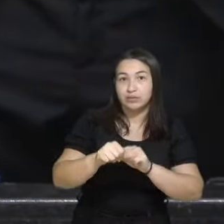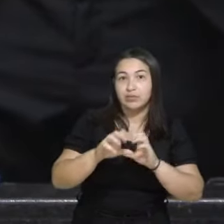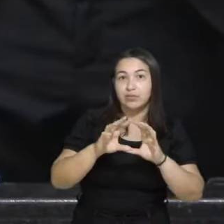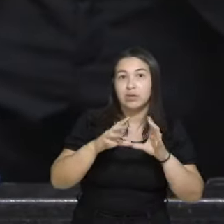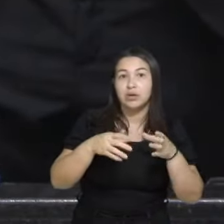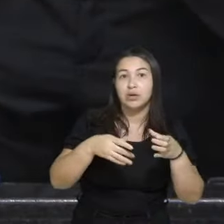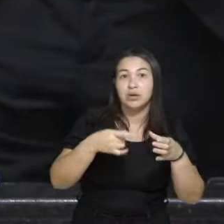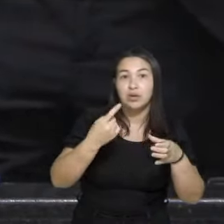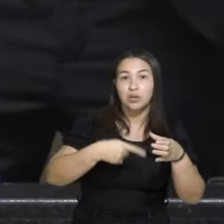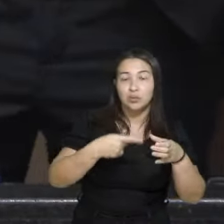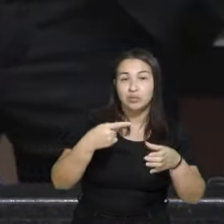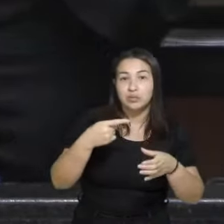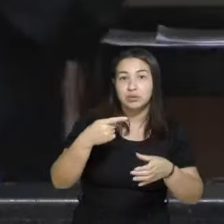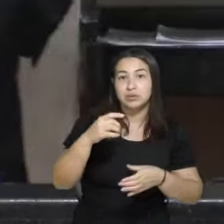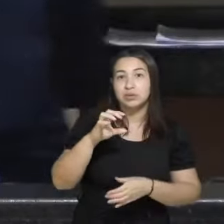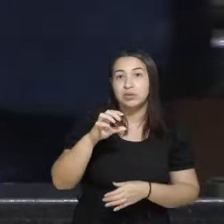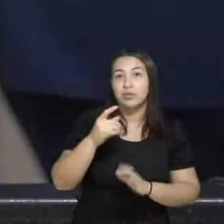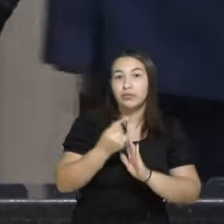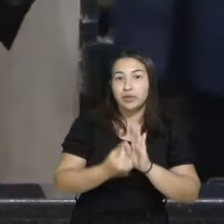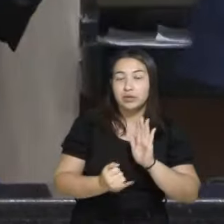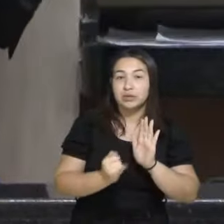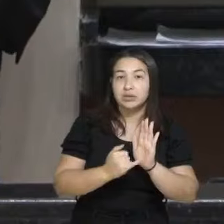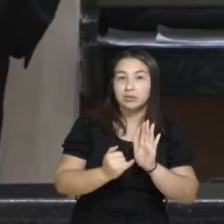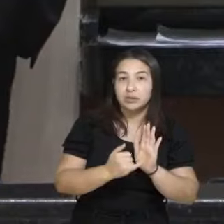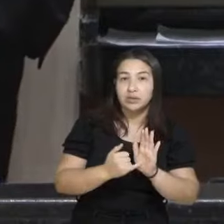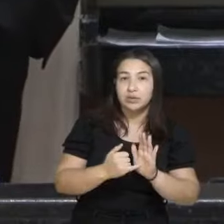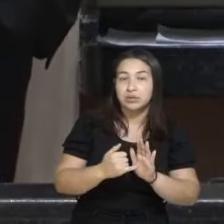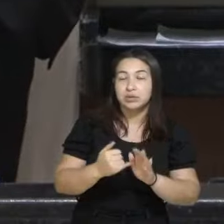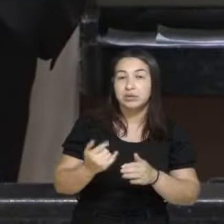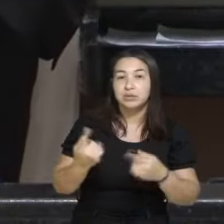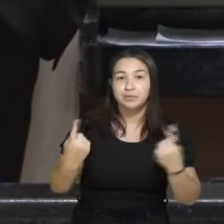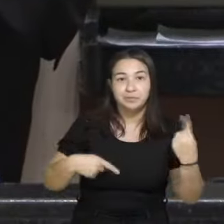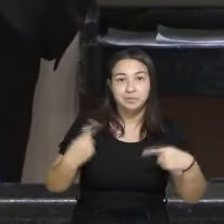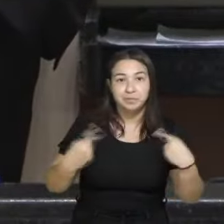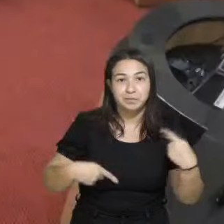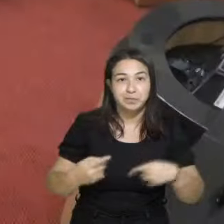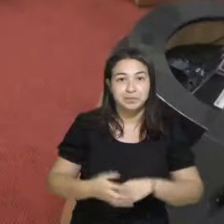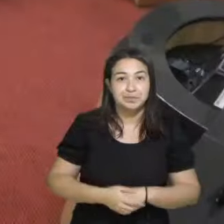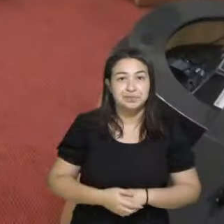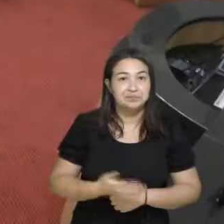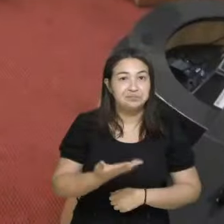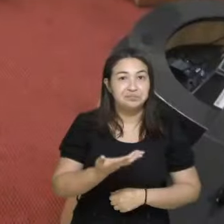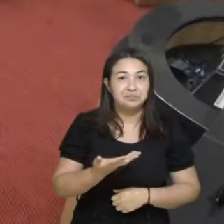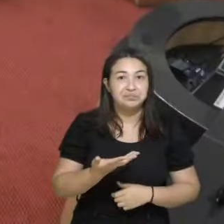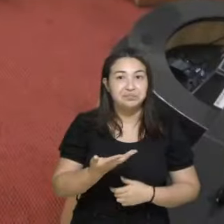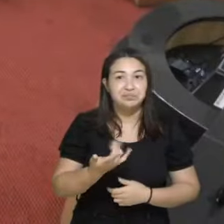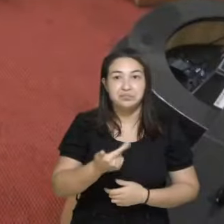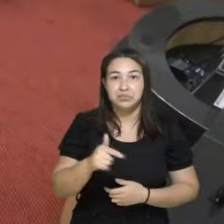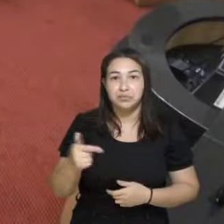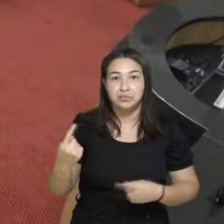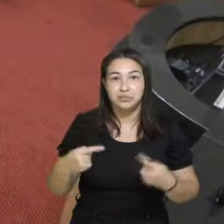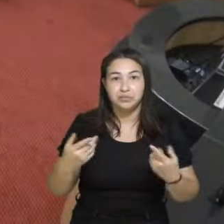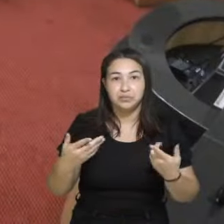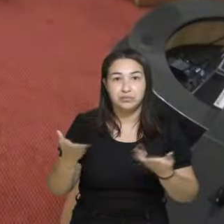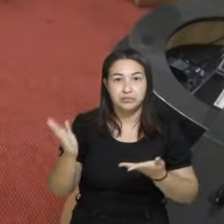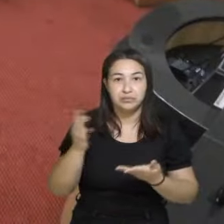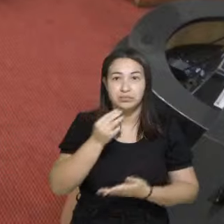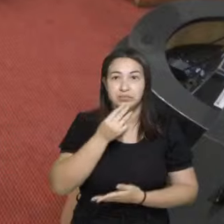da Comissão de Finanças e Tributação, relator deputado Marcos Vieira, em discussão. Não havendo para discutir, com a palavra deputado